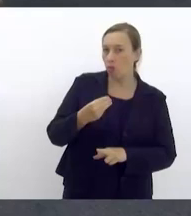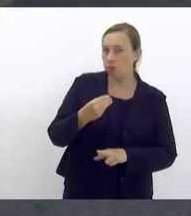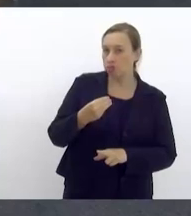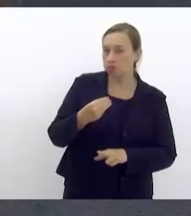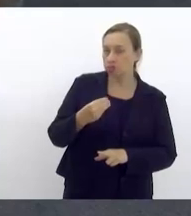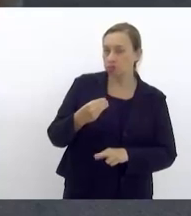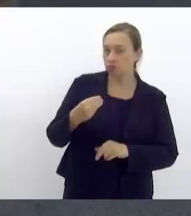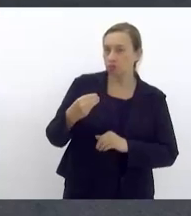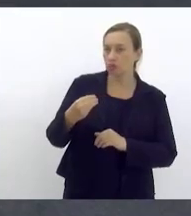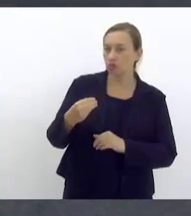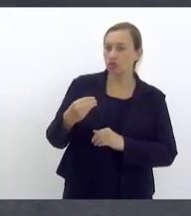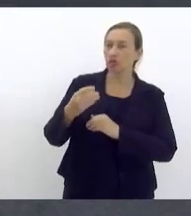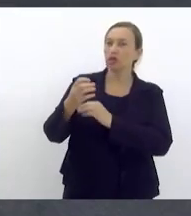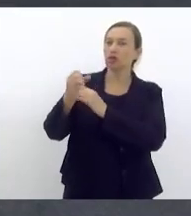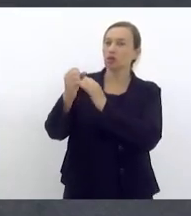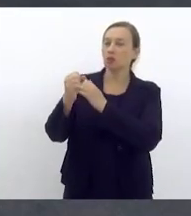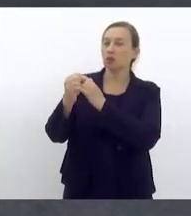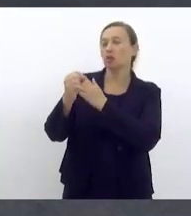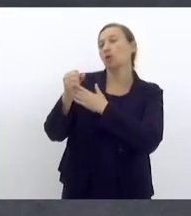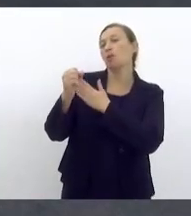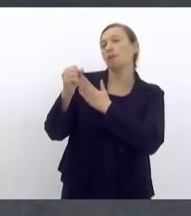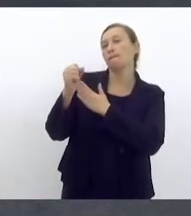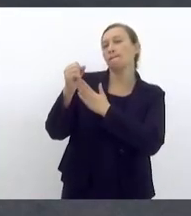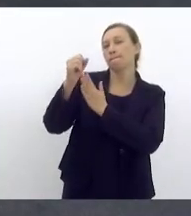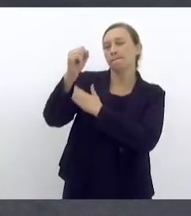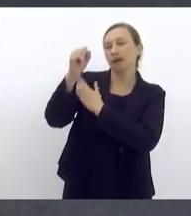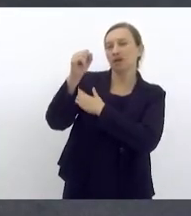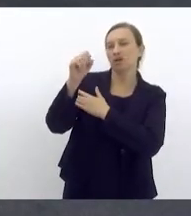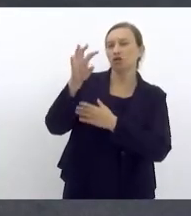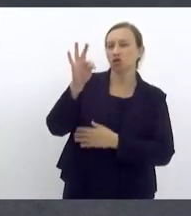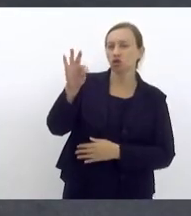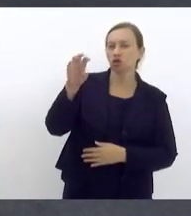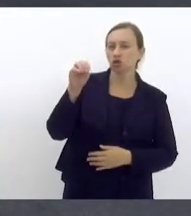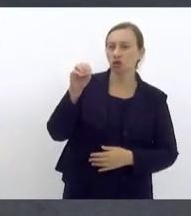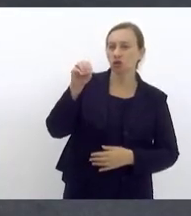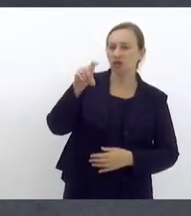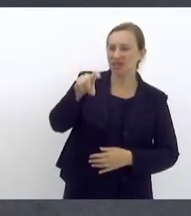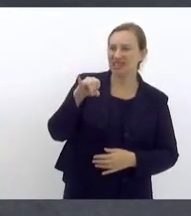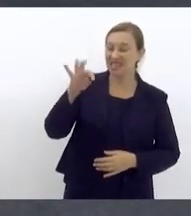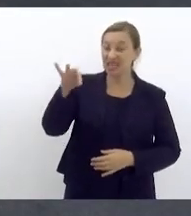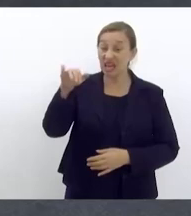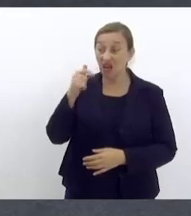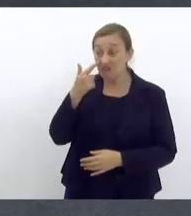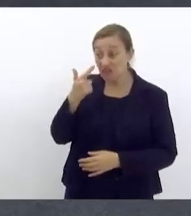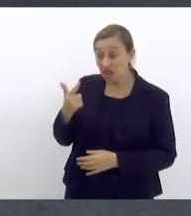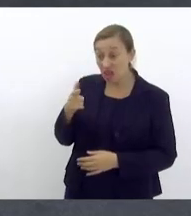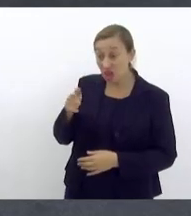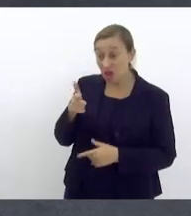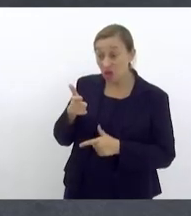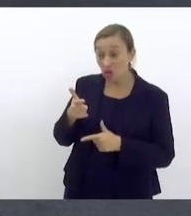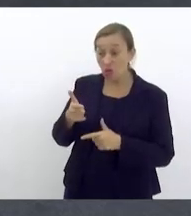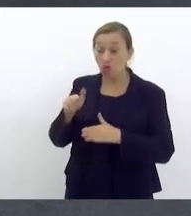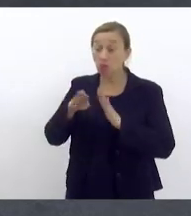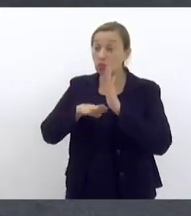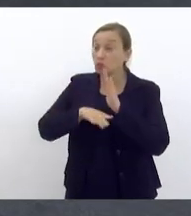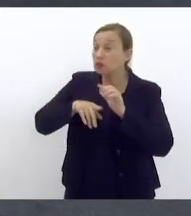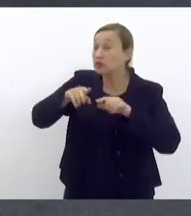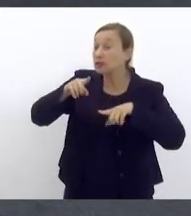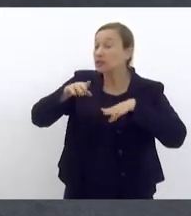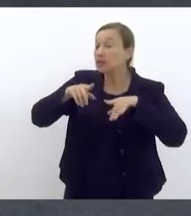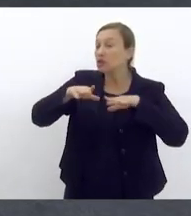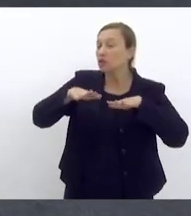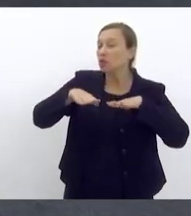então também fazendo esse agressor rever o nível de situação que que está e que